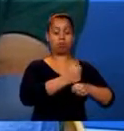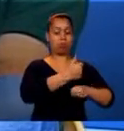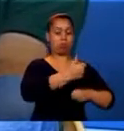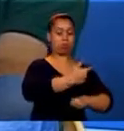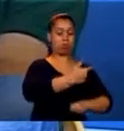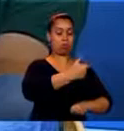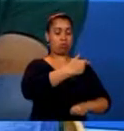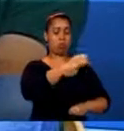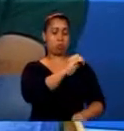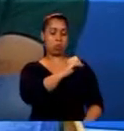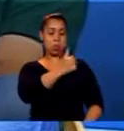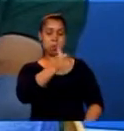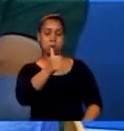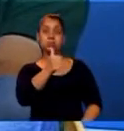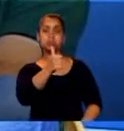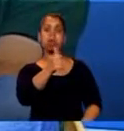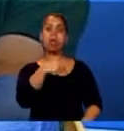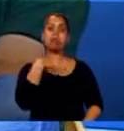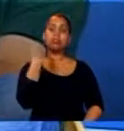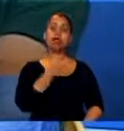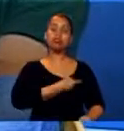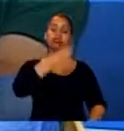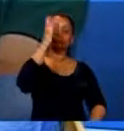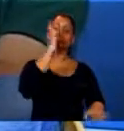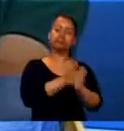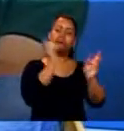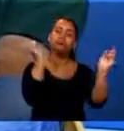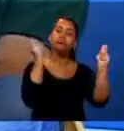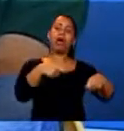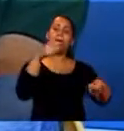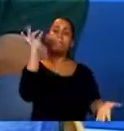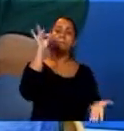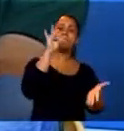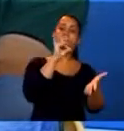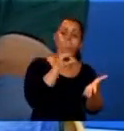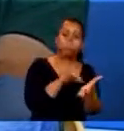resolveu formalizar, ter um CNPJ para ter um pouquinho mais de força